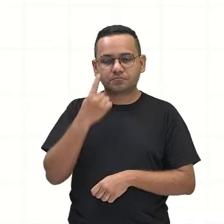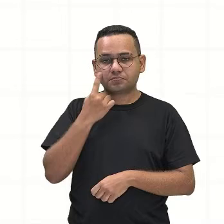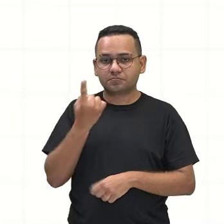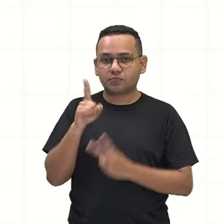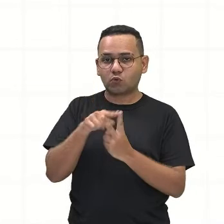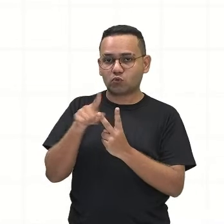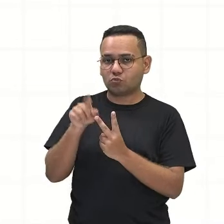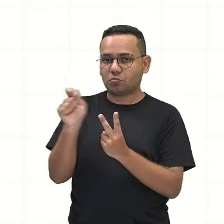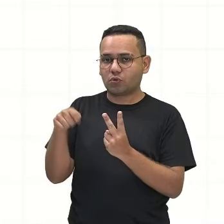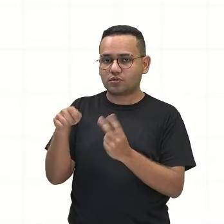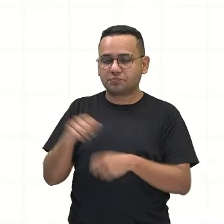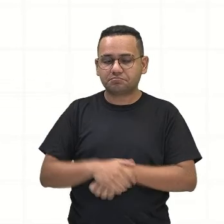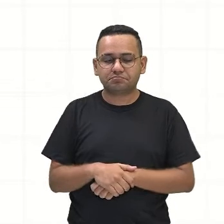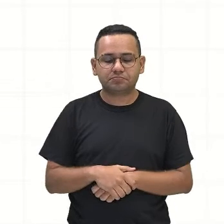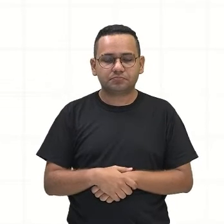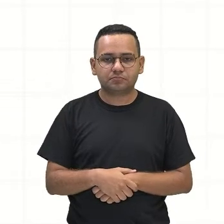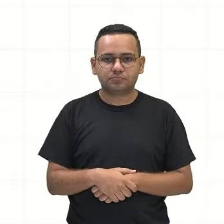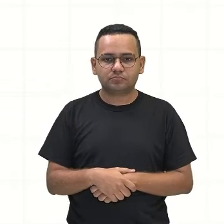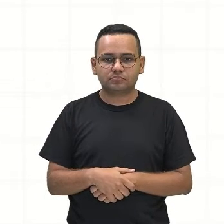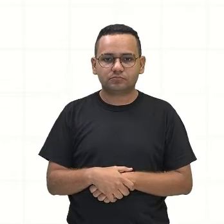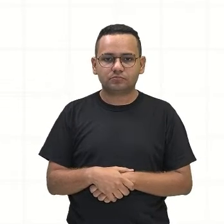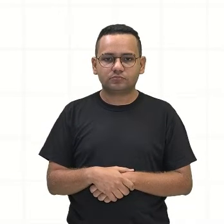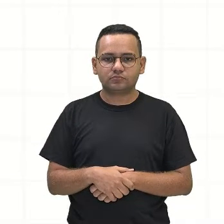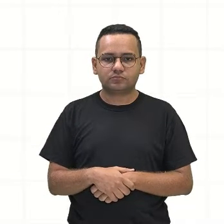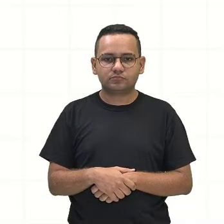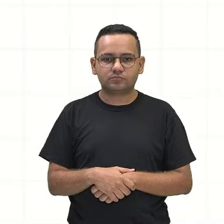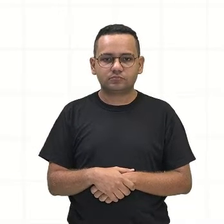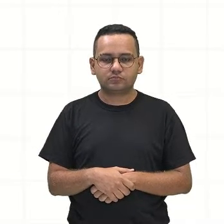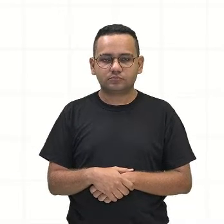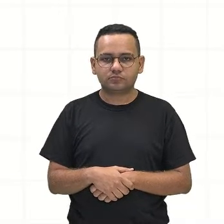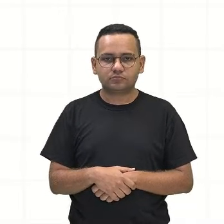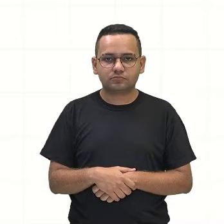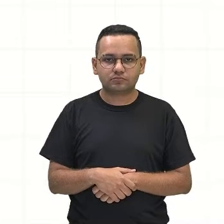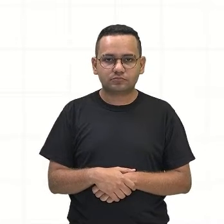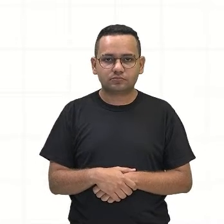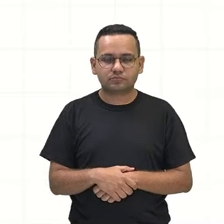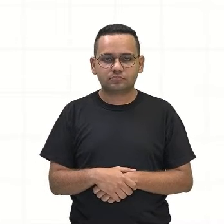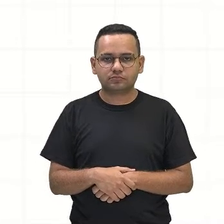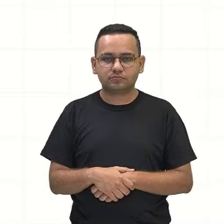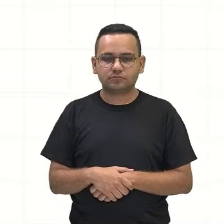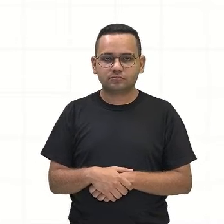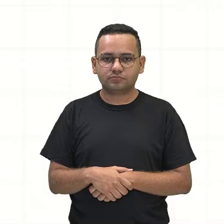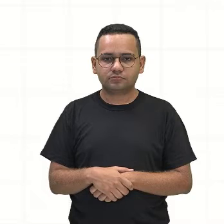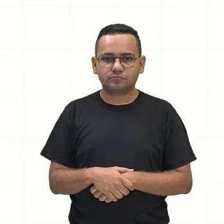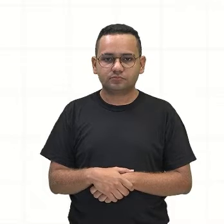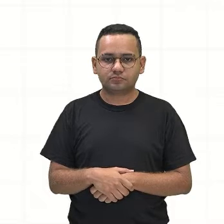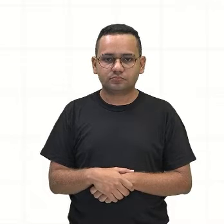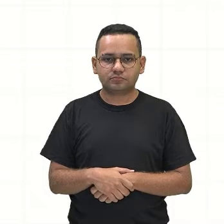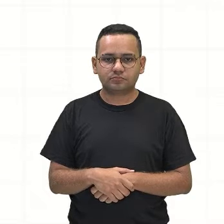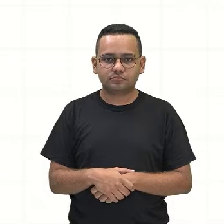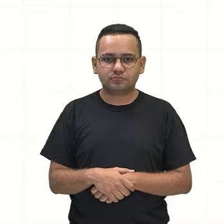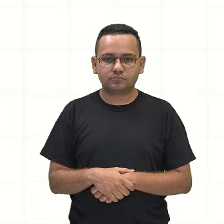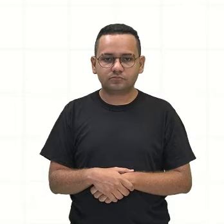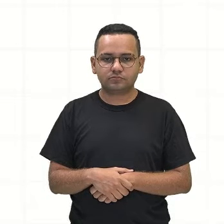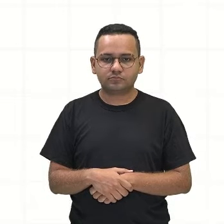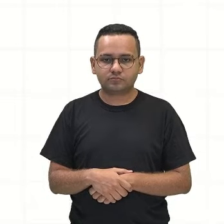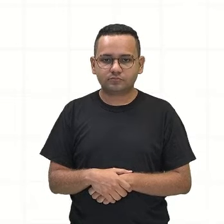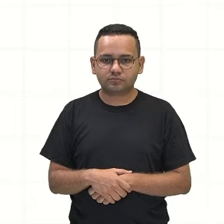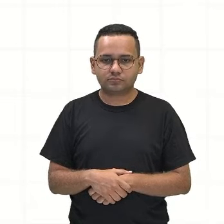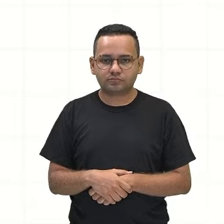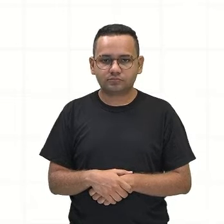centésimos, tá? Os dois aqui, ela